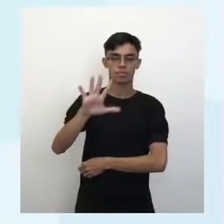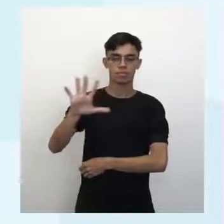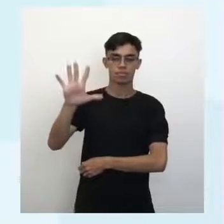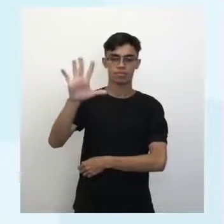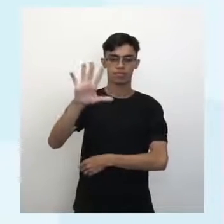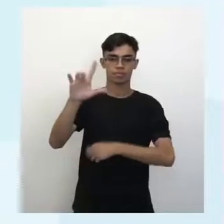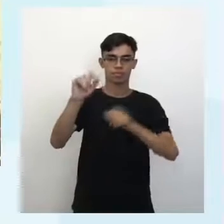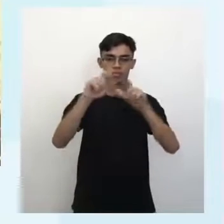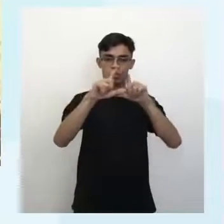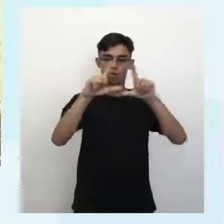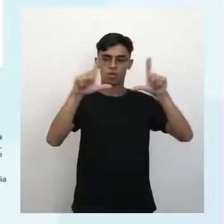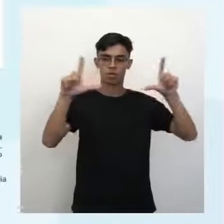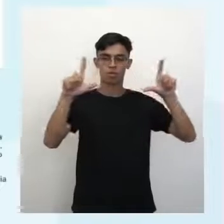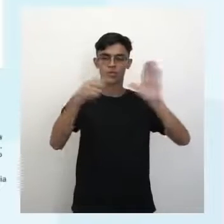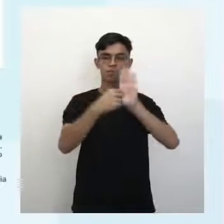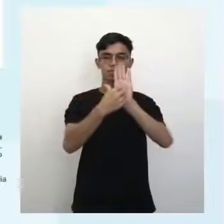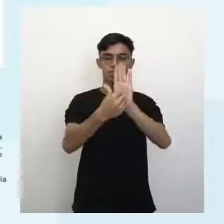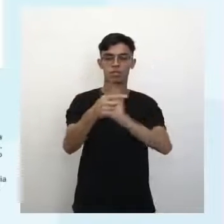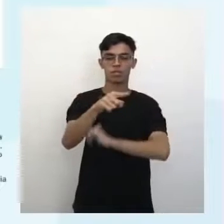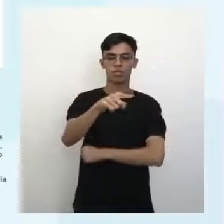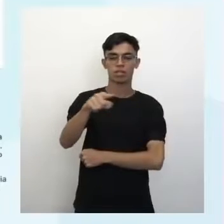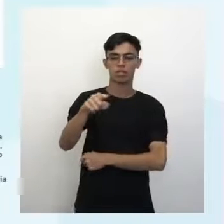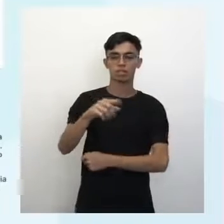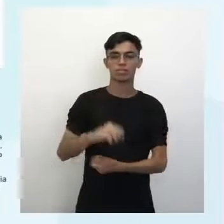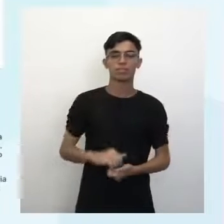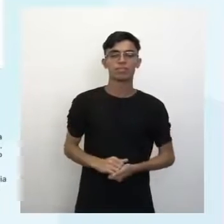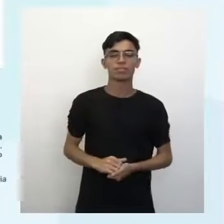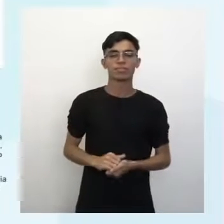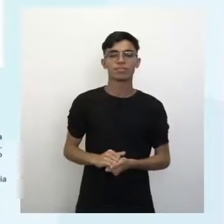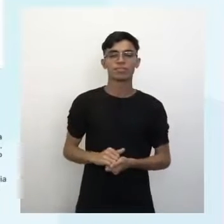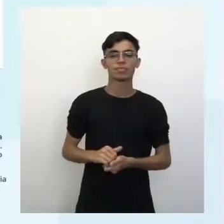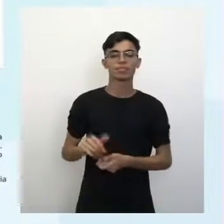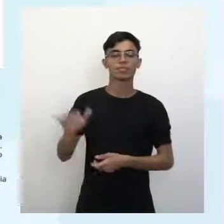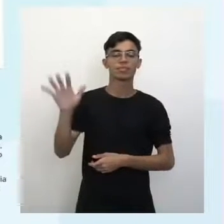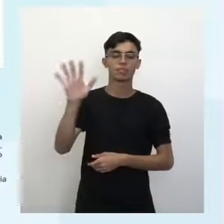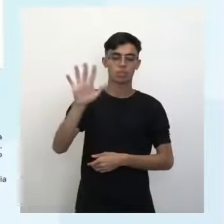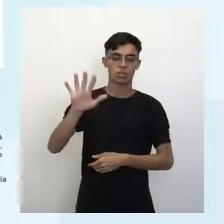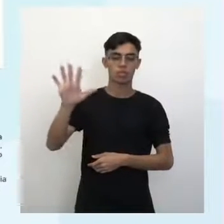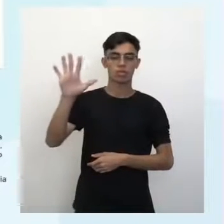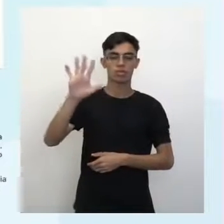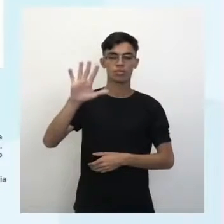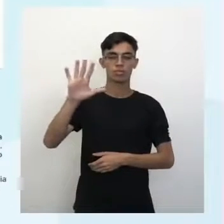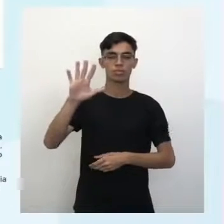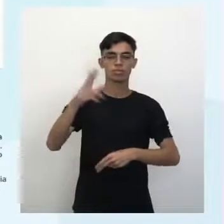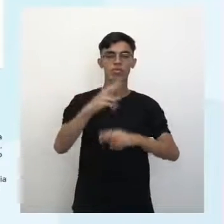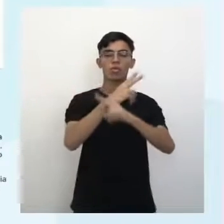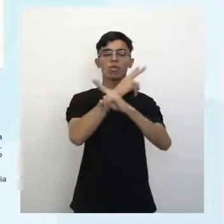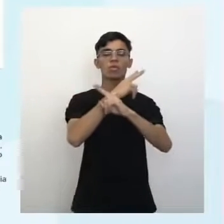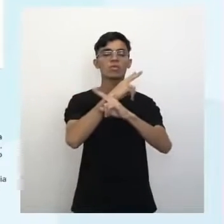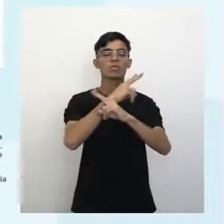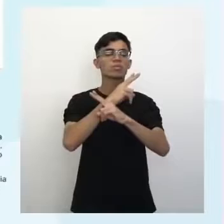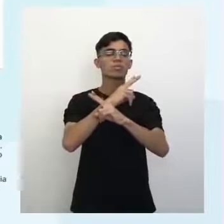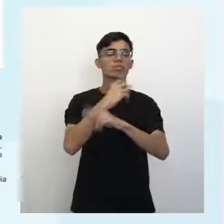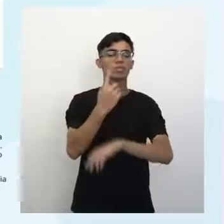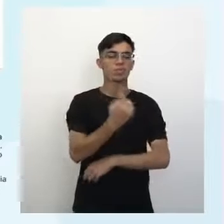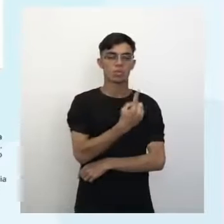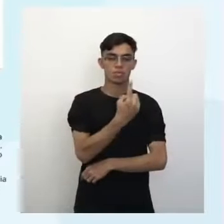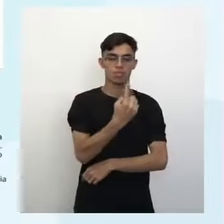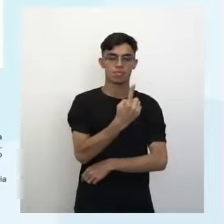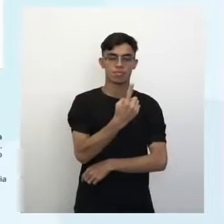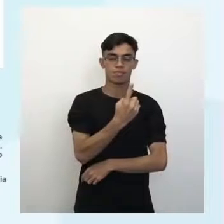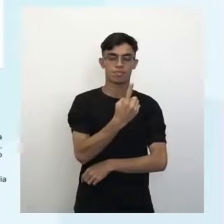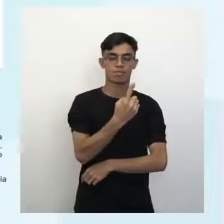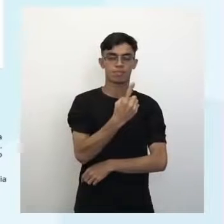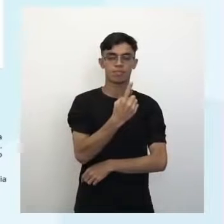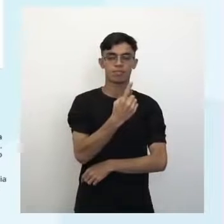para mostrar uma coisinha para vocês, ó. Esse que está no seu canto aí é o cromossomo quando ele não está em par, né?